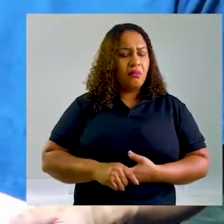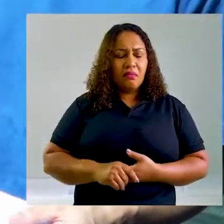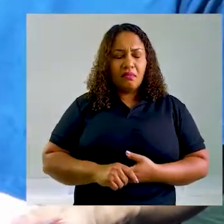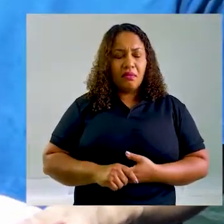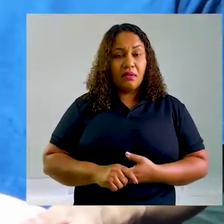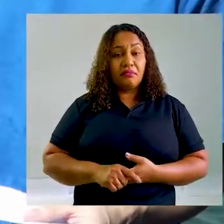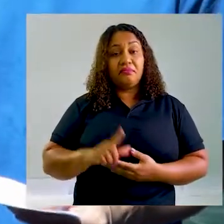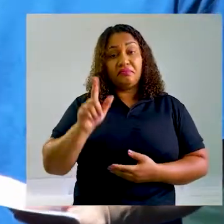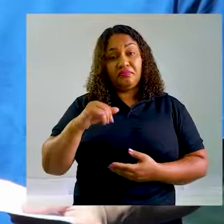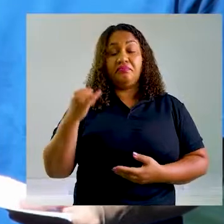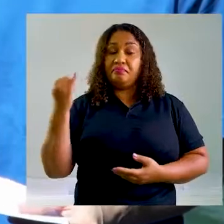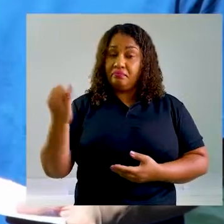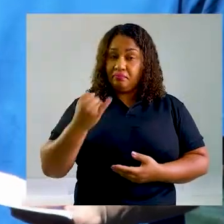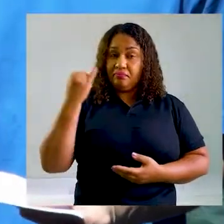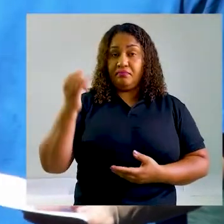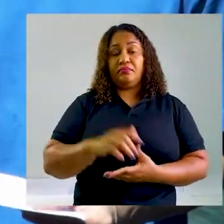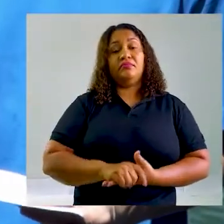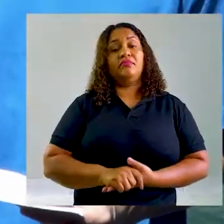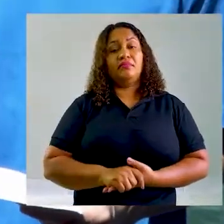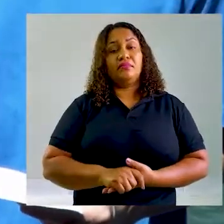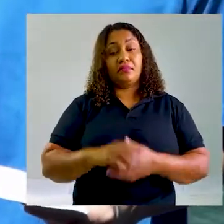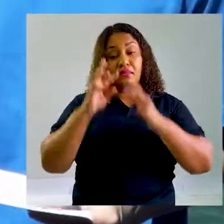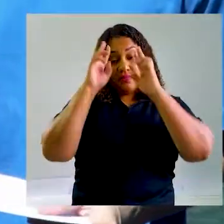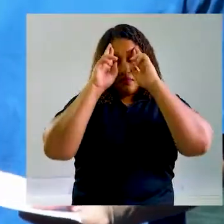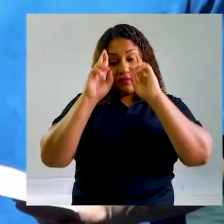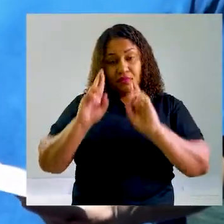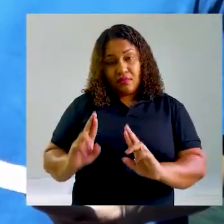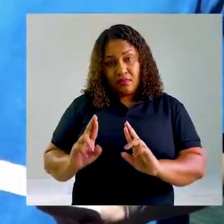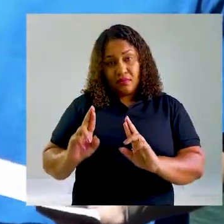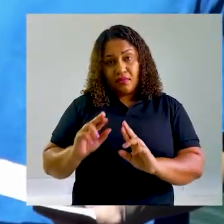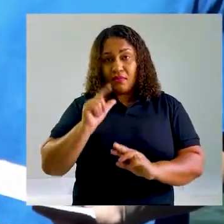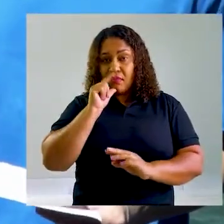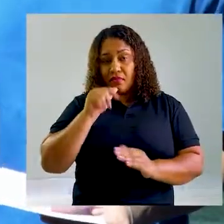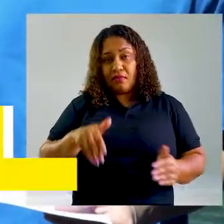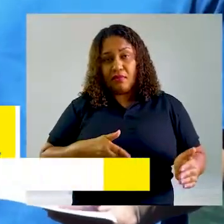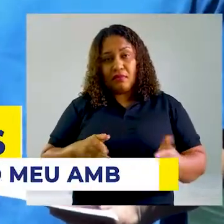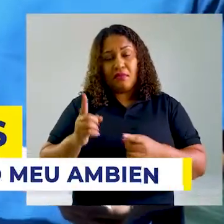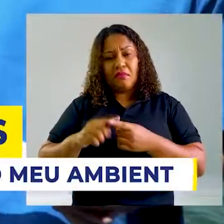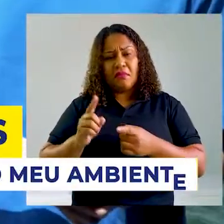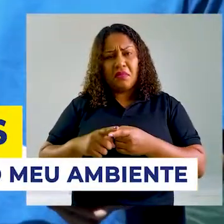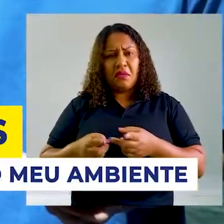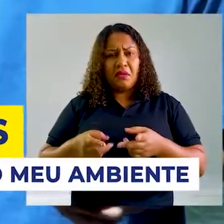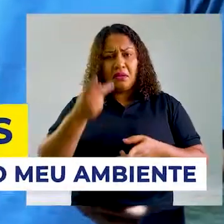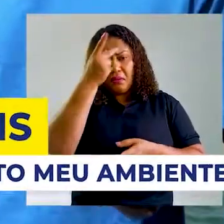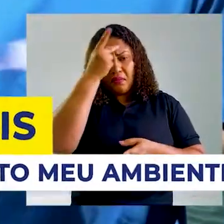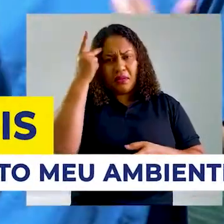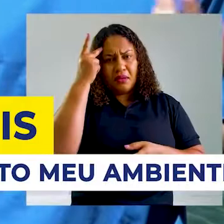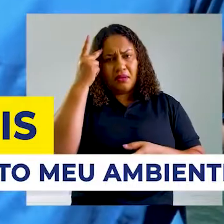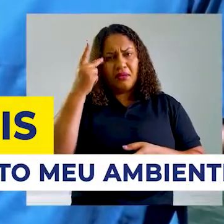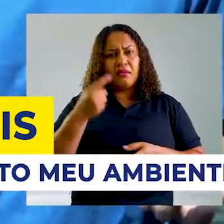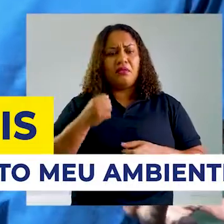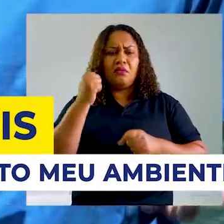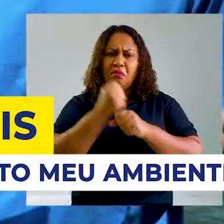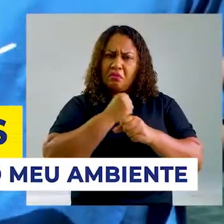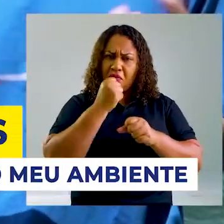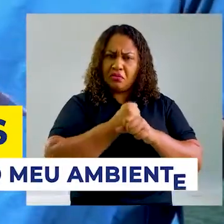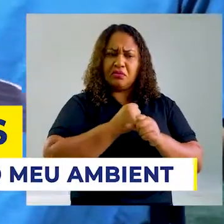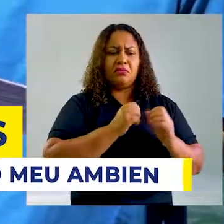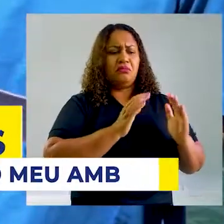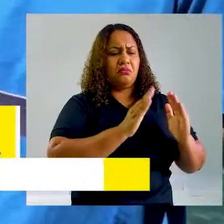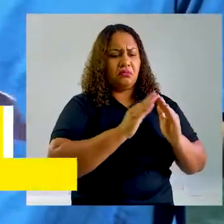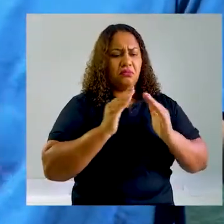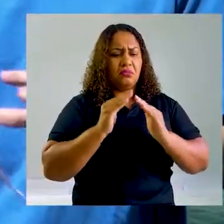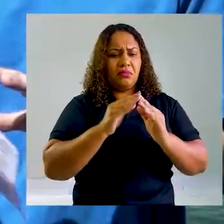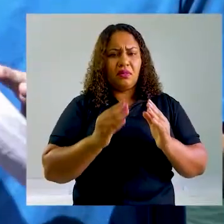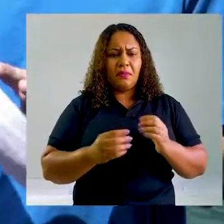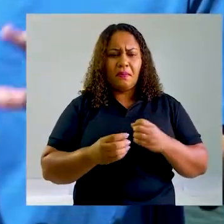dele. Importante mesmo, né, professor? É respeitar o leito do rio, né? Porque a gente observa que existem muitas construções que